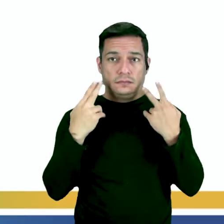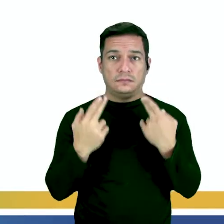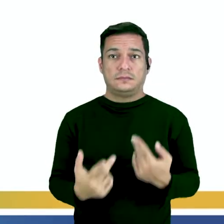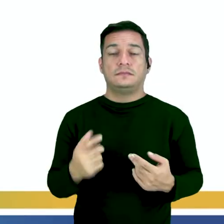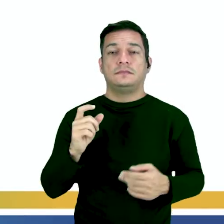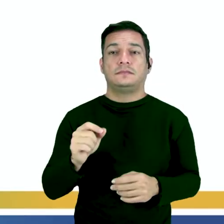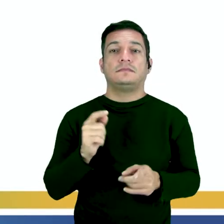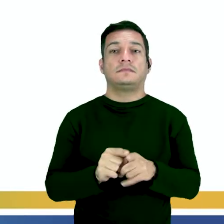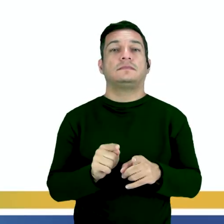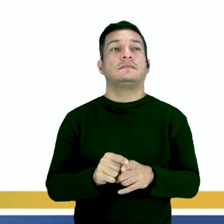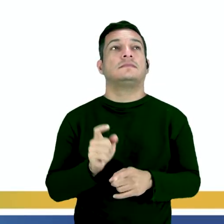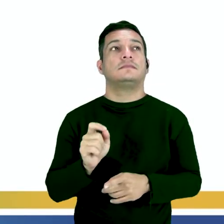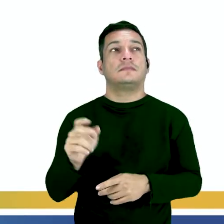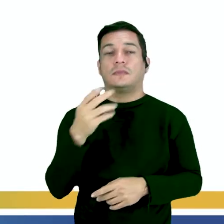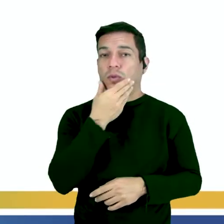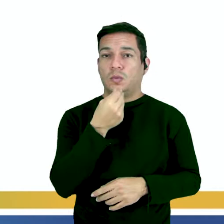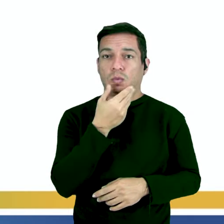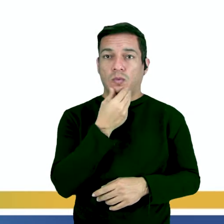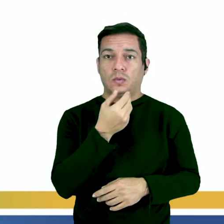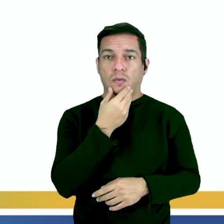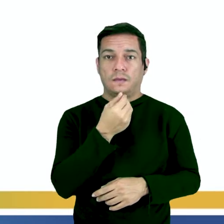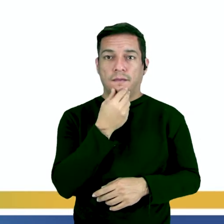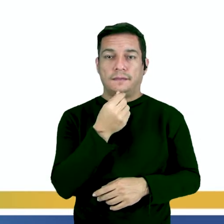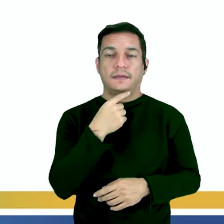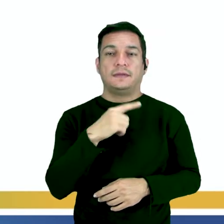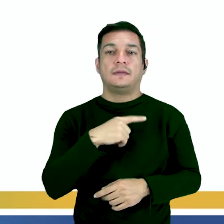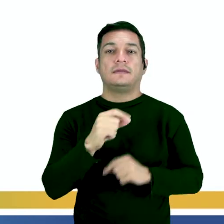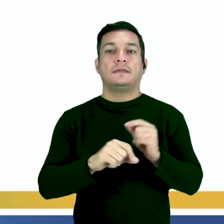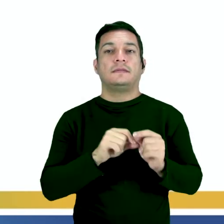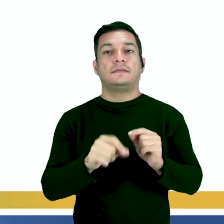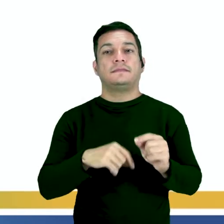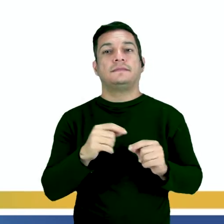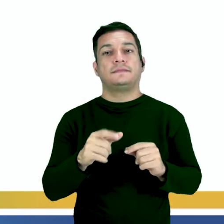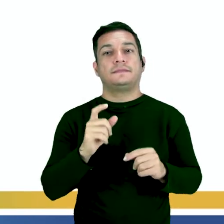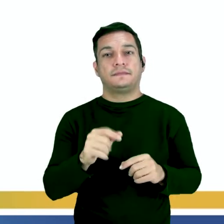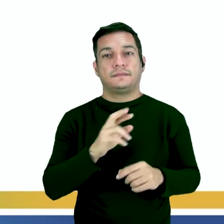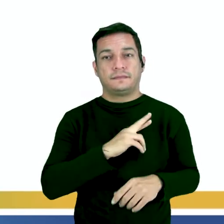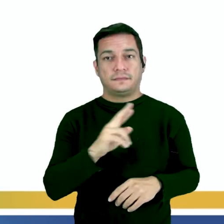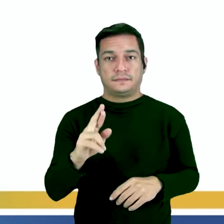É comum que os homens estabeleçam aí maior